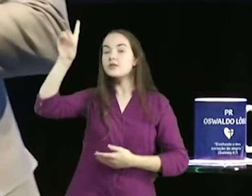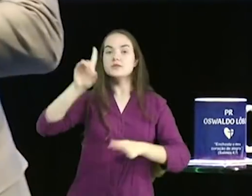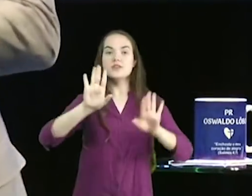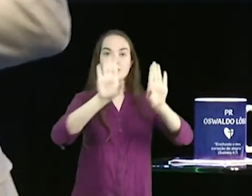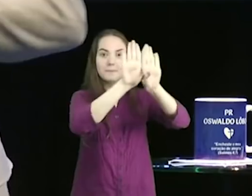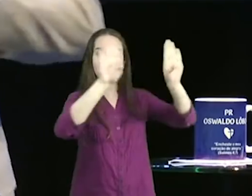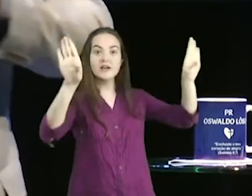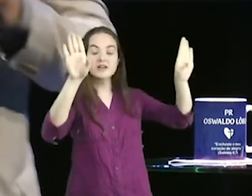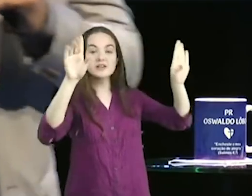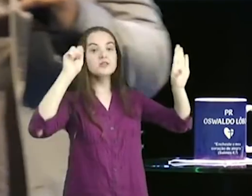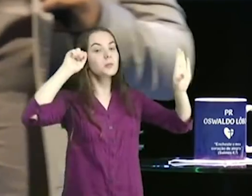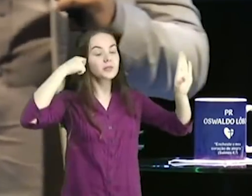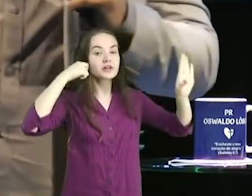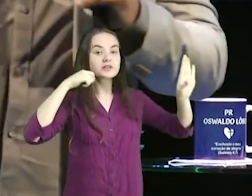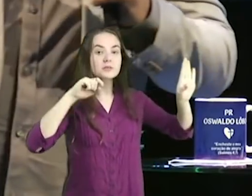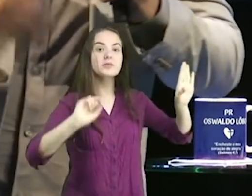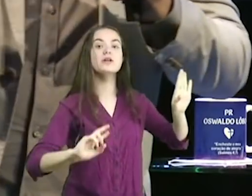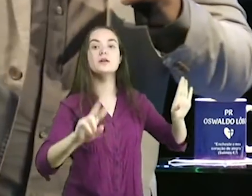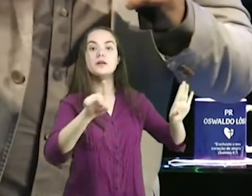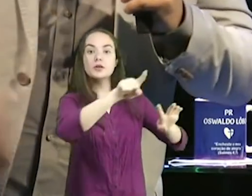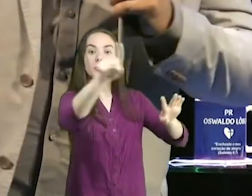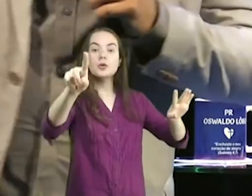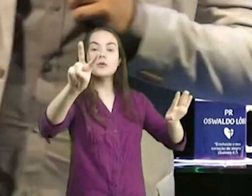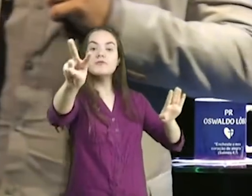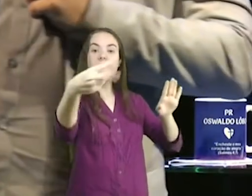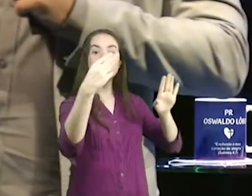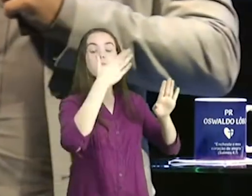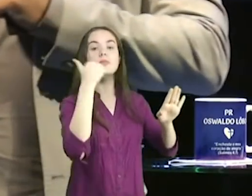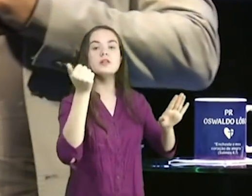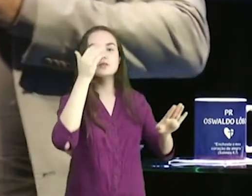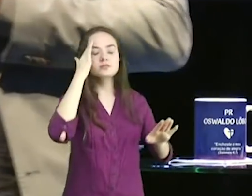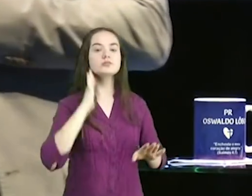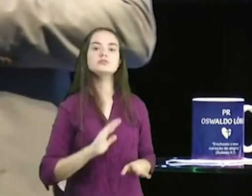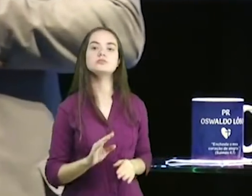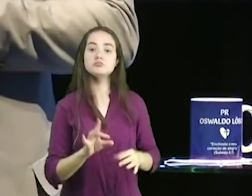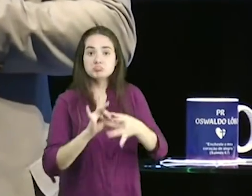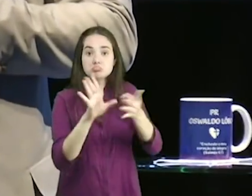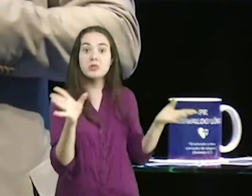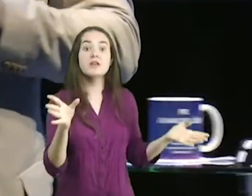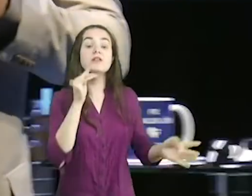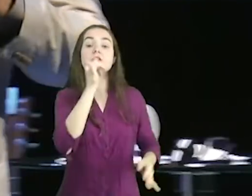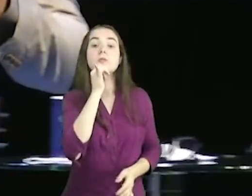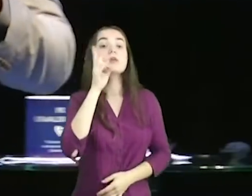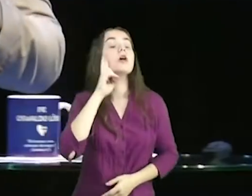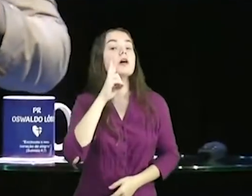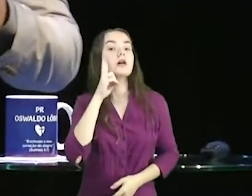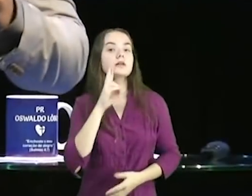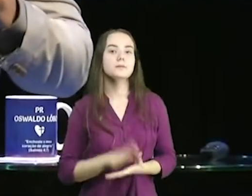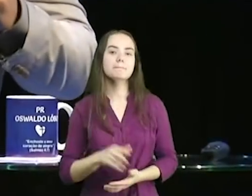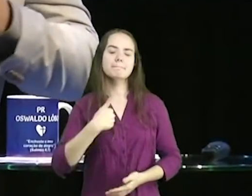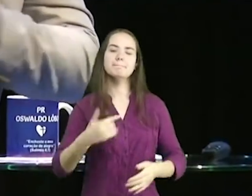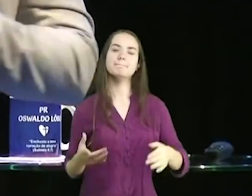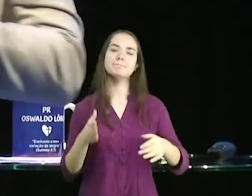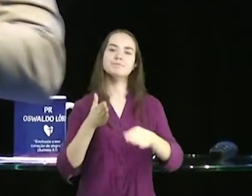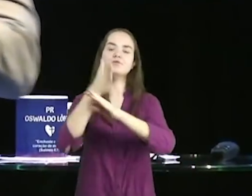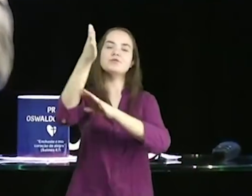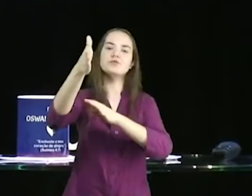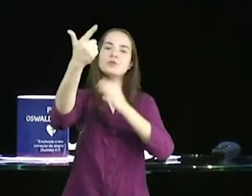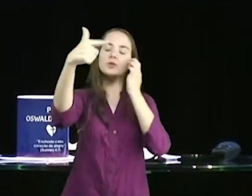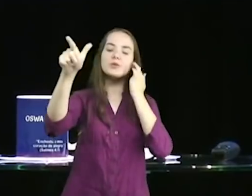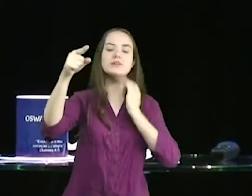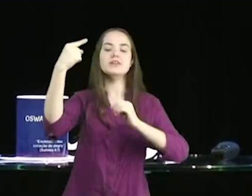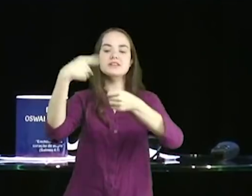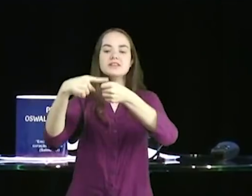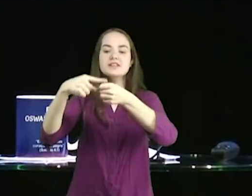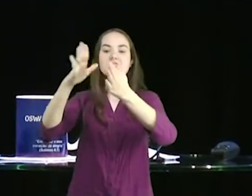preto. É só por causa disso. Porque podia ser rosa, lá em, como é que eu não sei, Xerém. Fui pregar outro dia em Xerém.